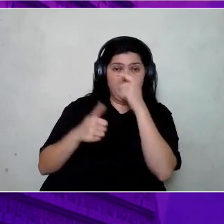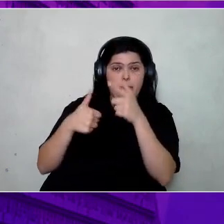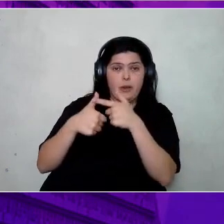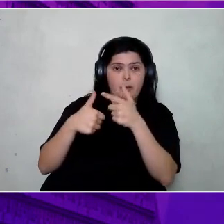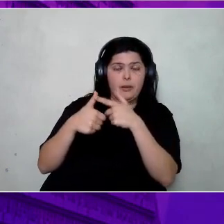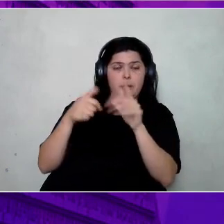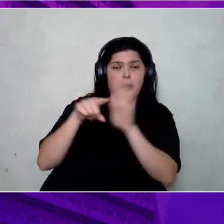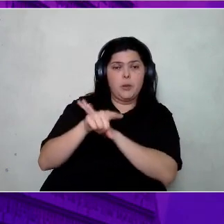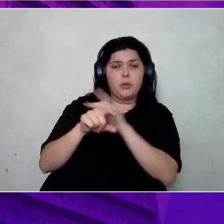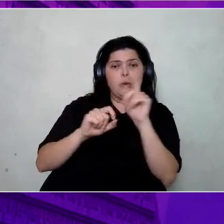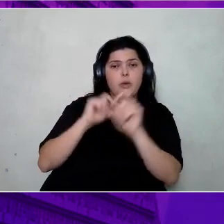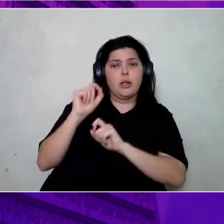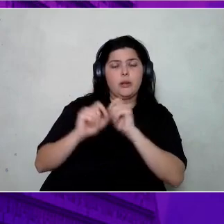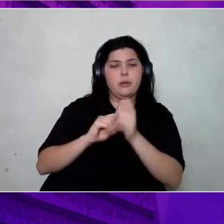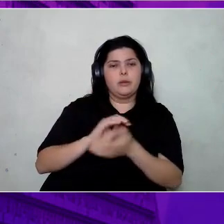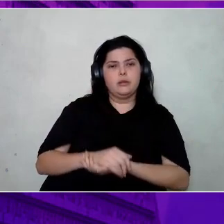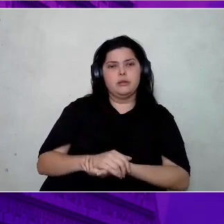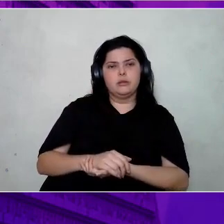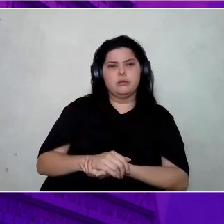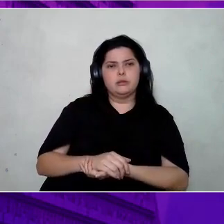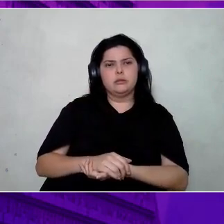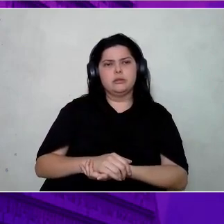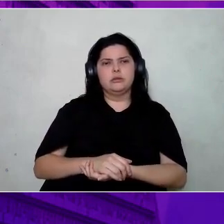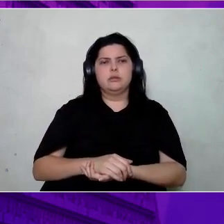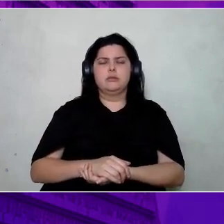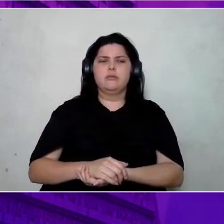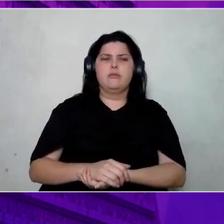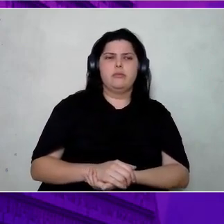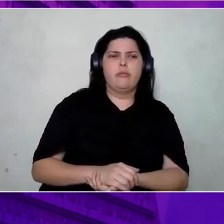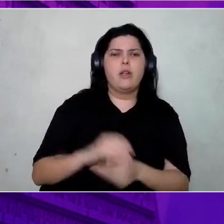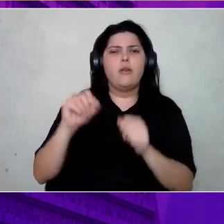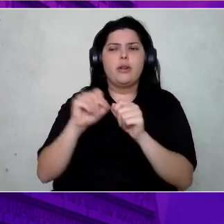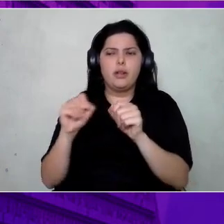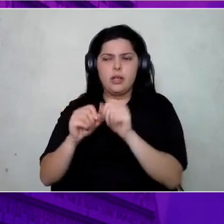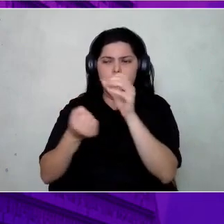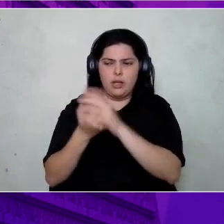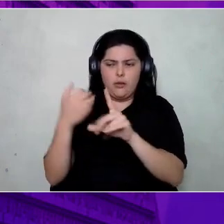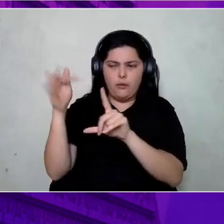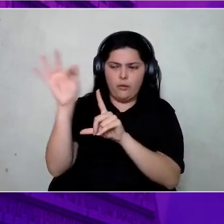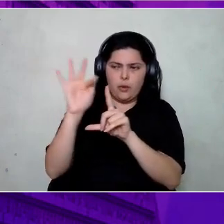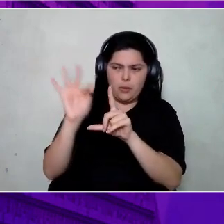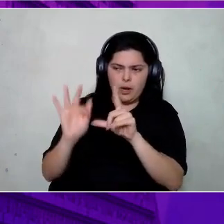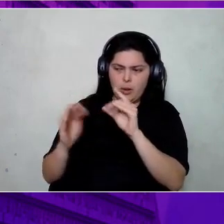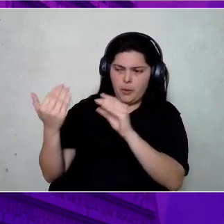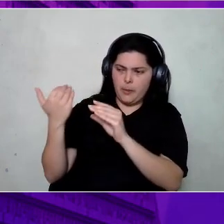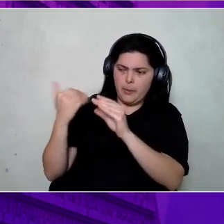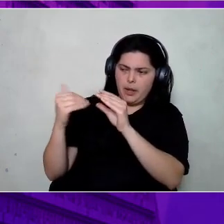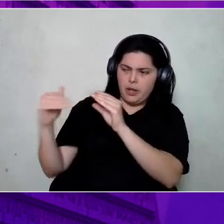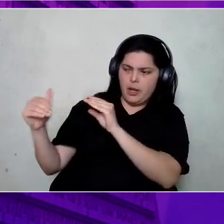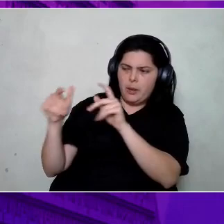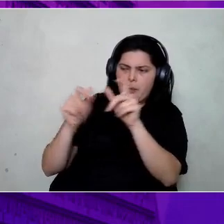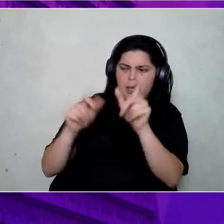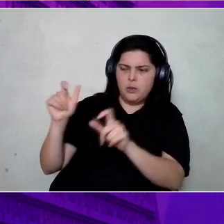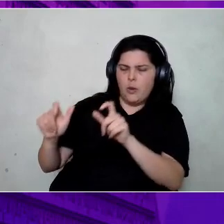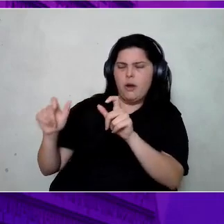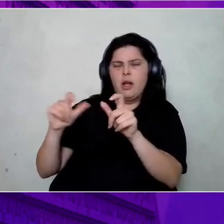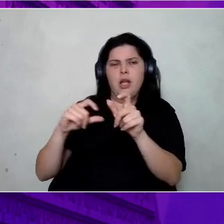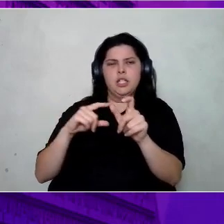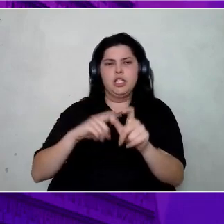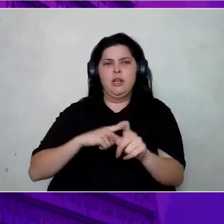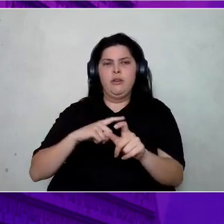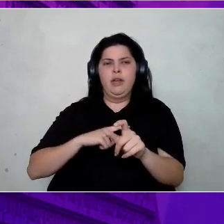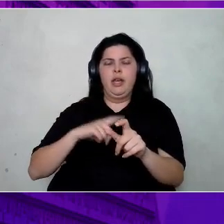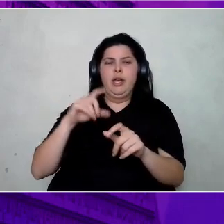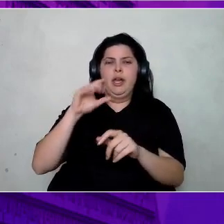é: eu fiz um formulário, mandei para todas essas pessoas, eu tive uma taxa de resposta aí de